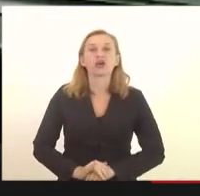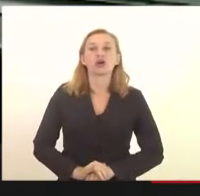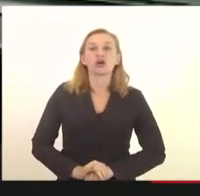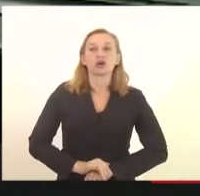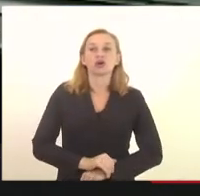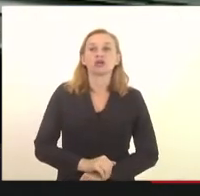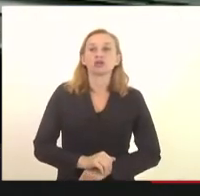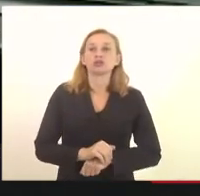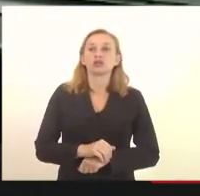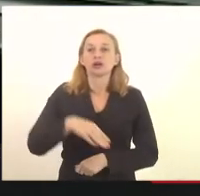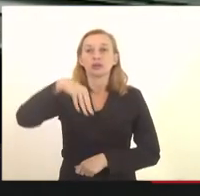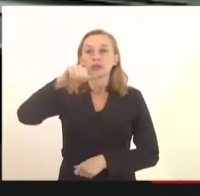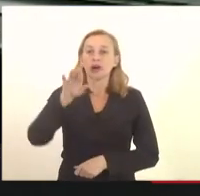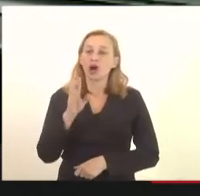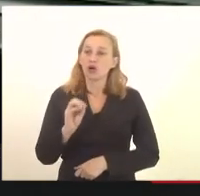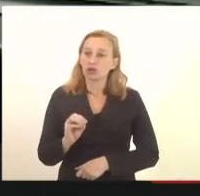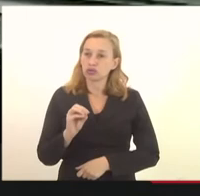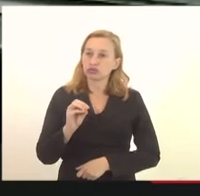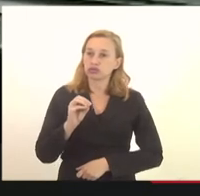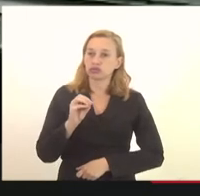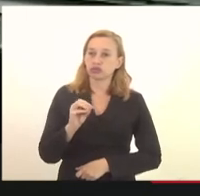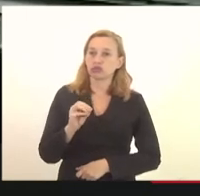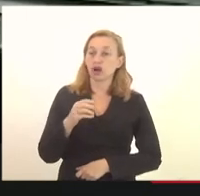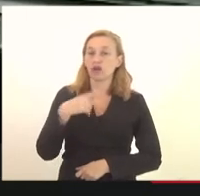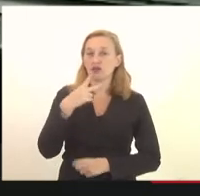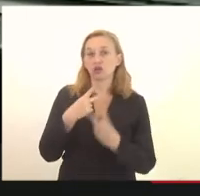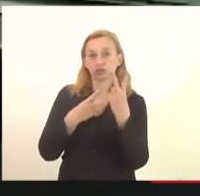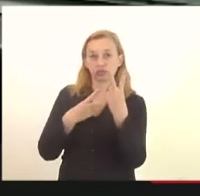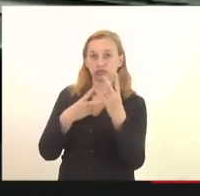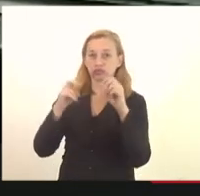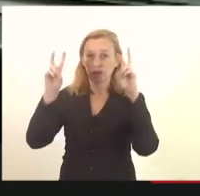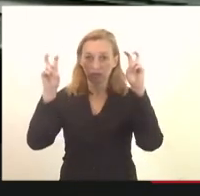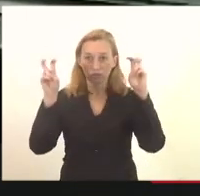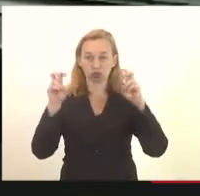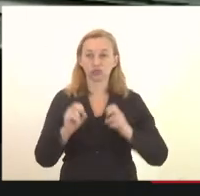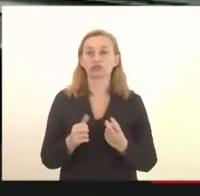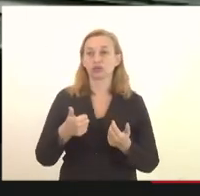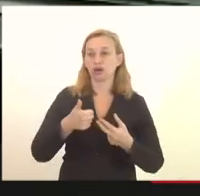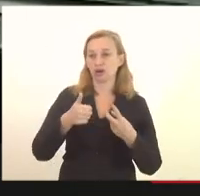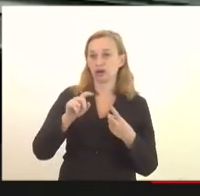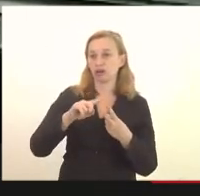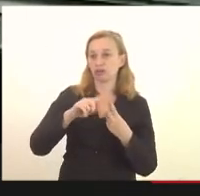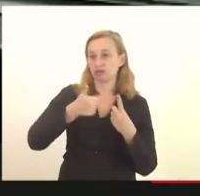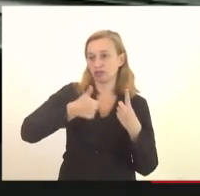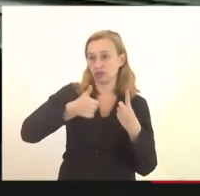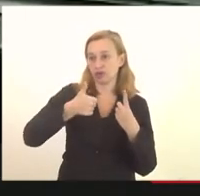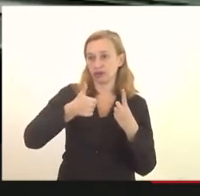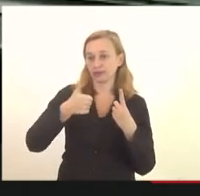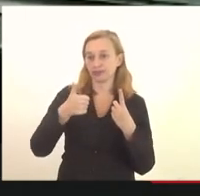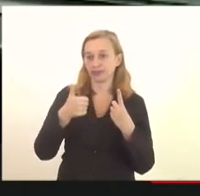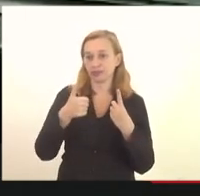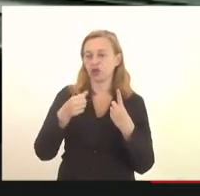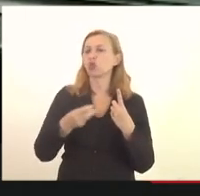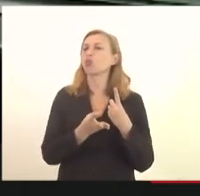nosso Mauro Osório levantou duas questões. A primeira, quanto cada